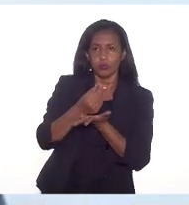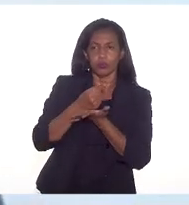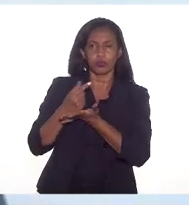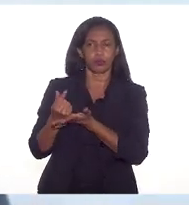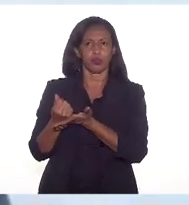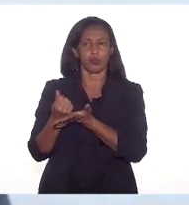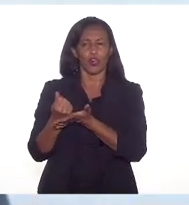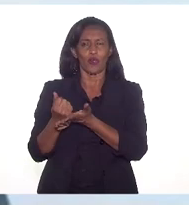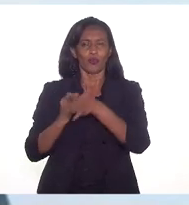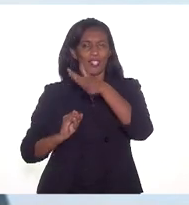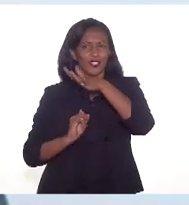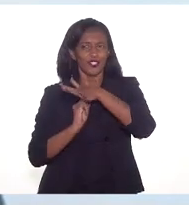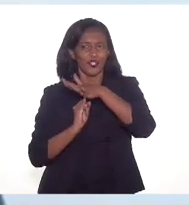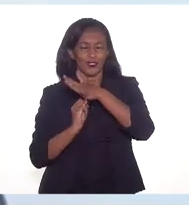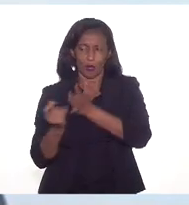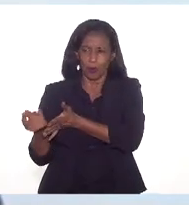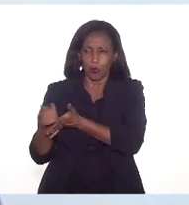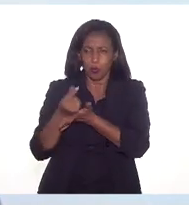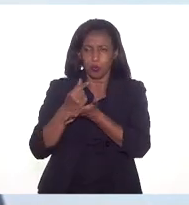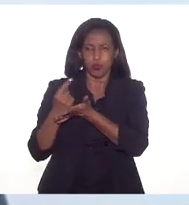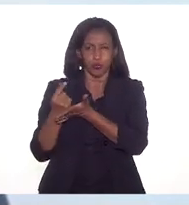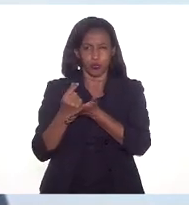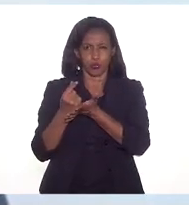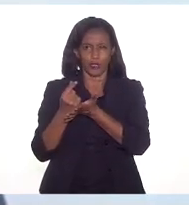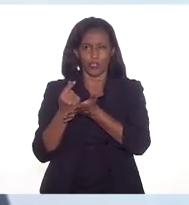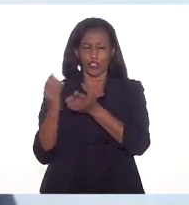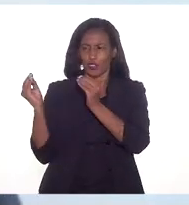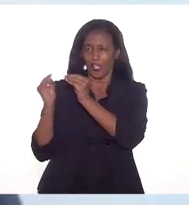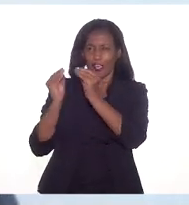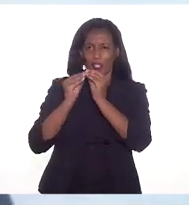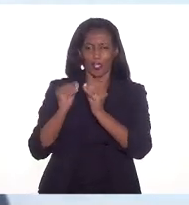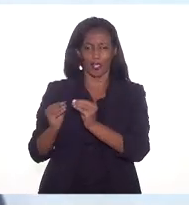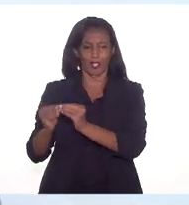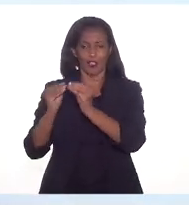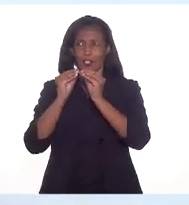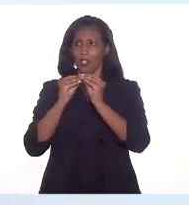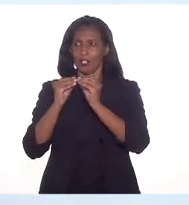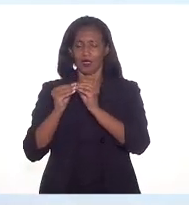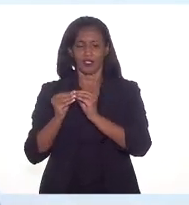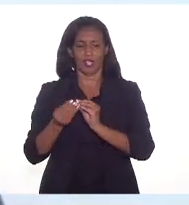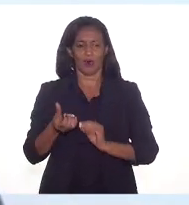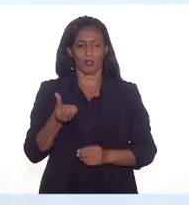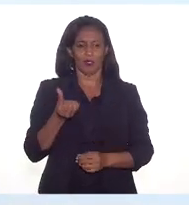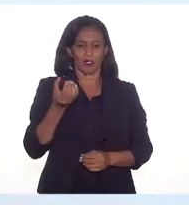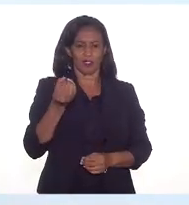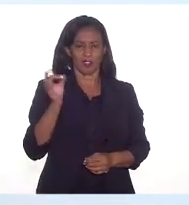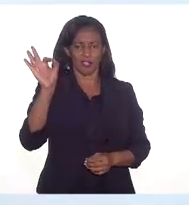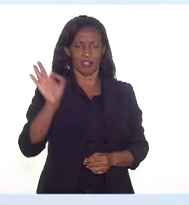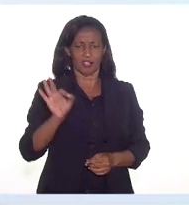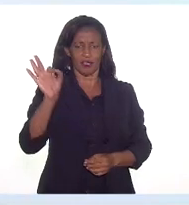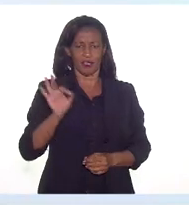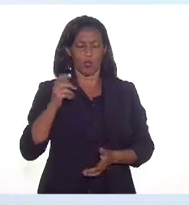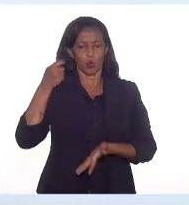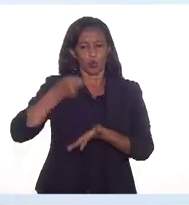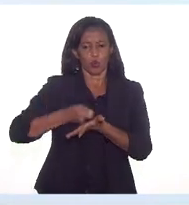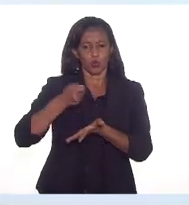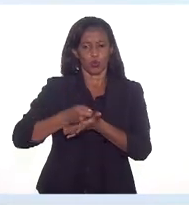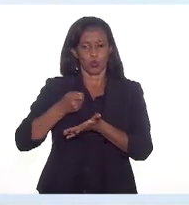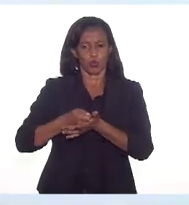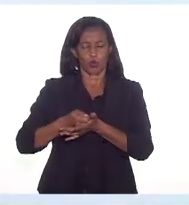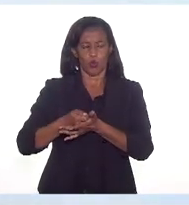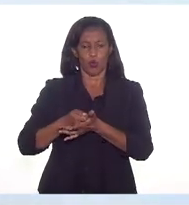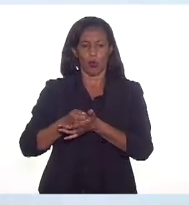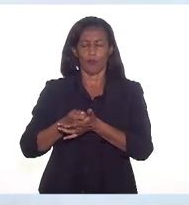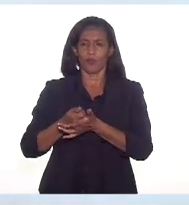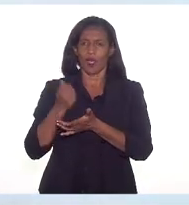instituição que decorre das custas extrajudiciais, uma queda de 60%, o que nos obrigou a renegociar